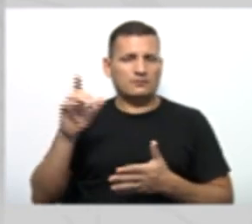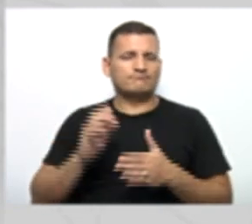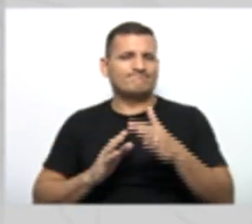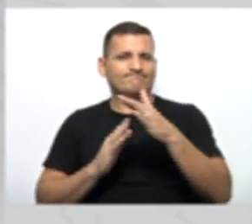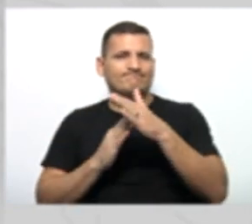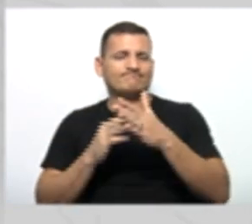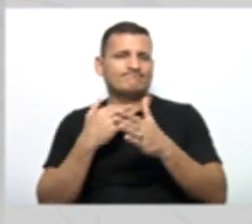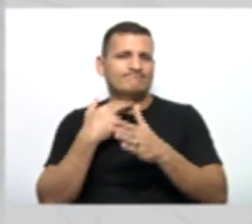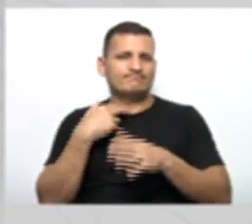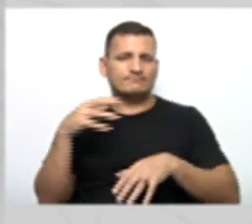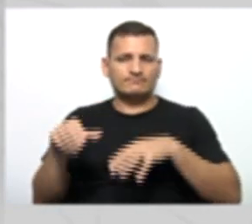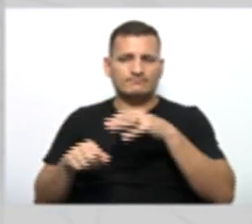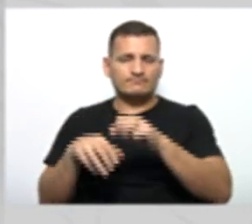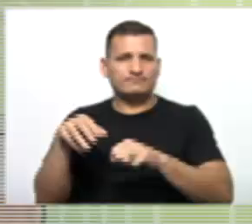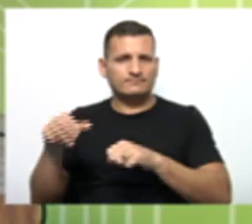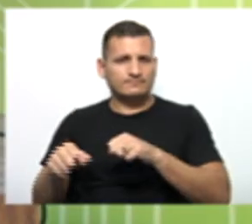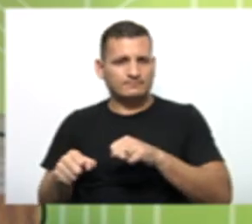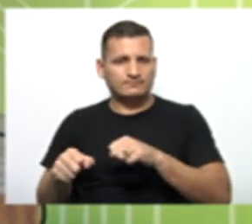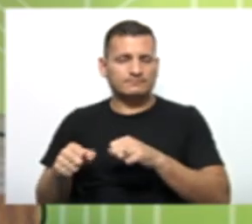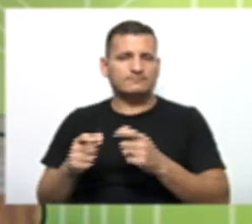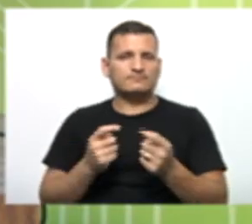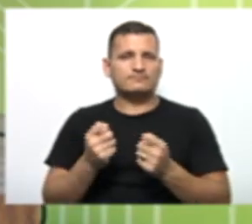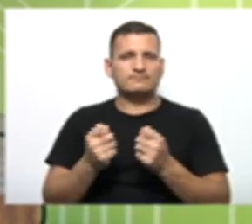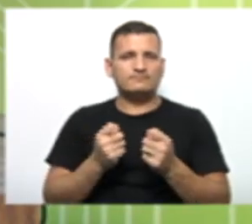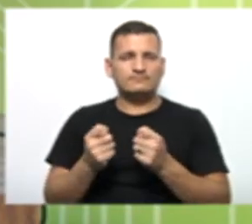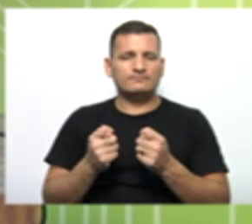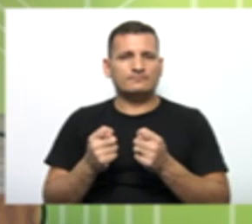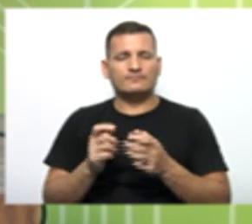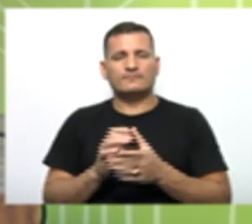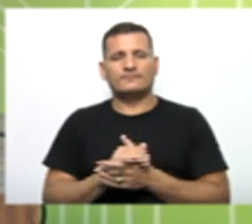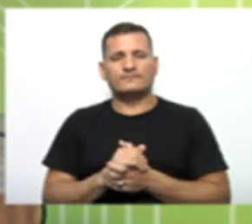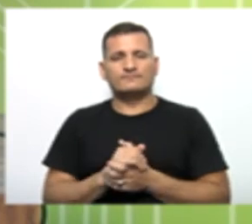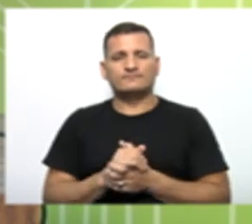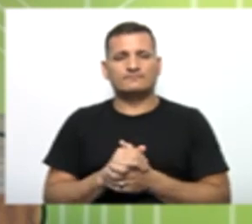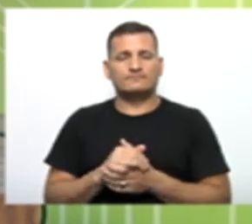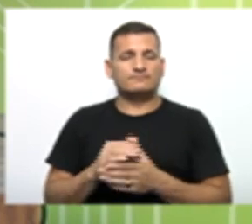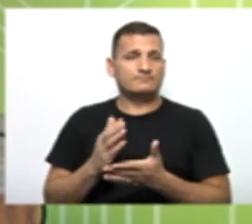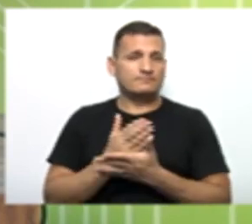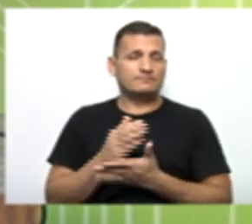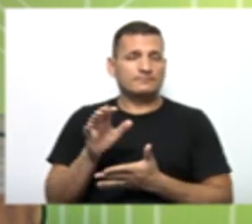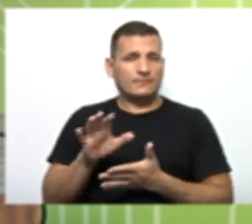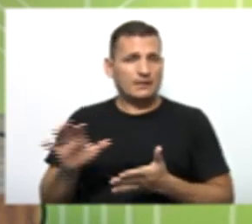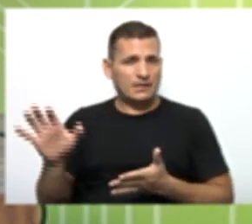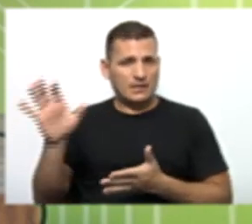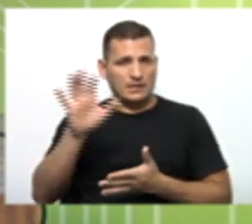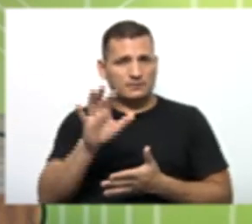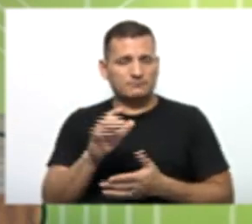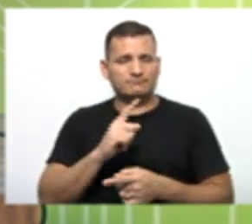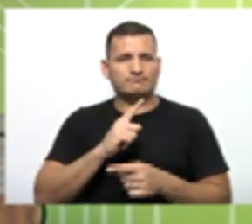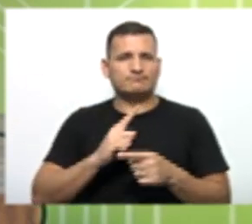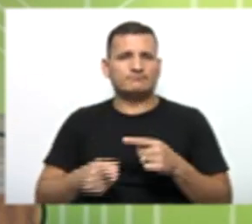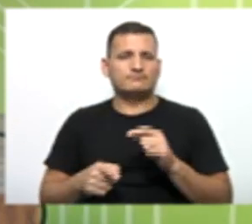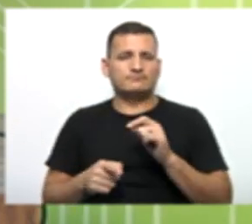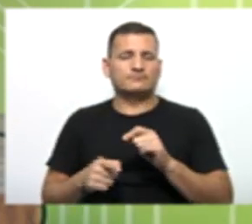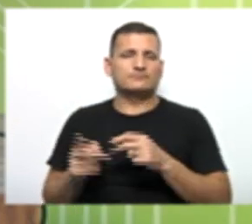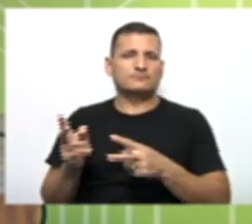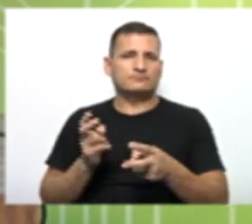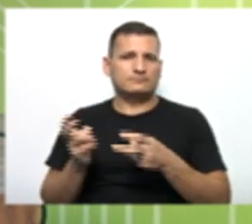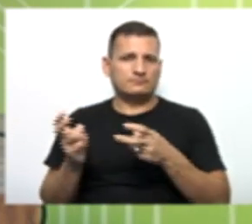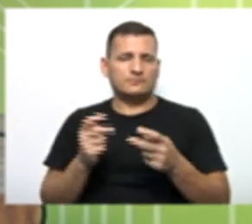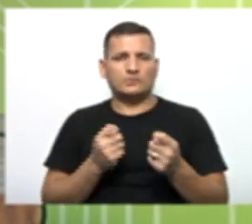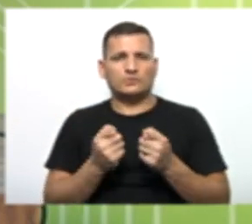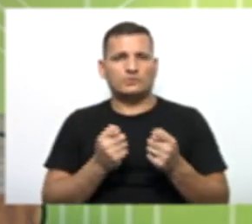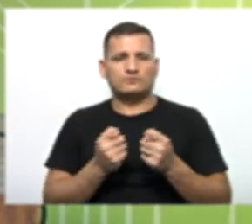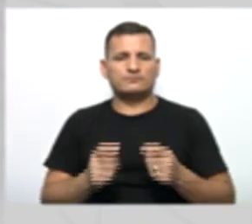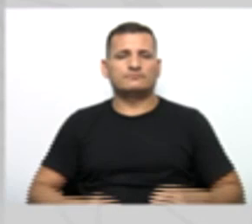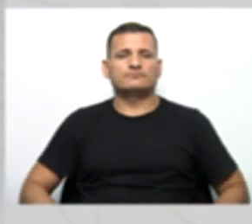atividade humana, econômica, e temos áreas em que é praticamente proibido a exploração econômica.